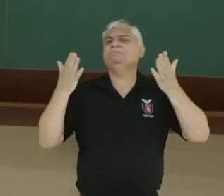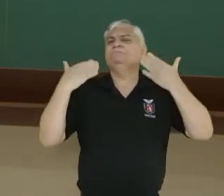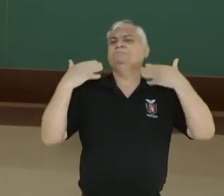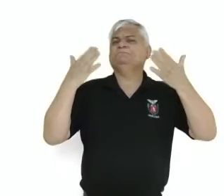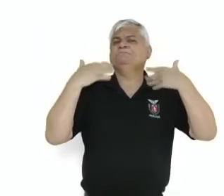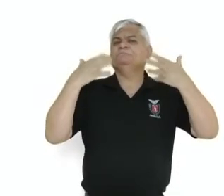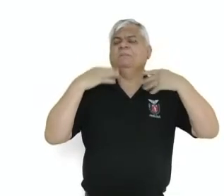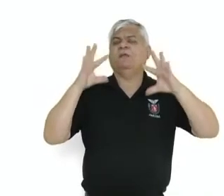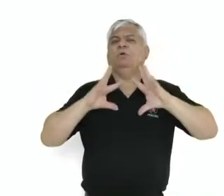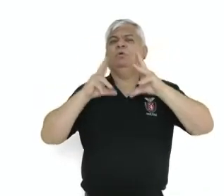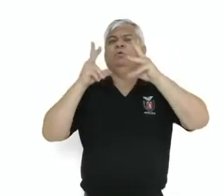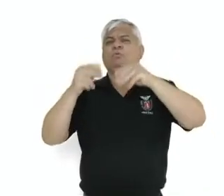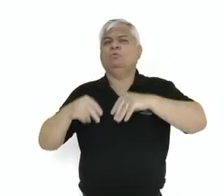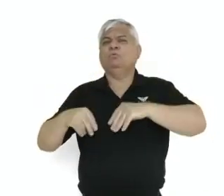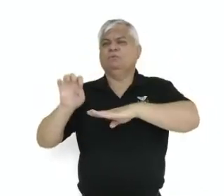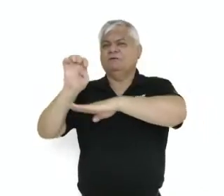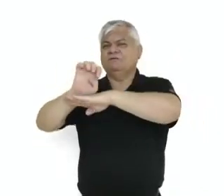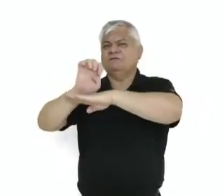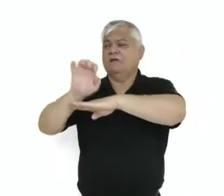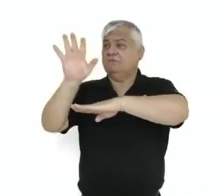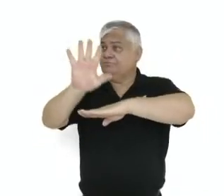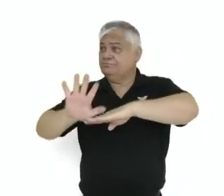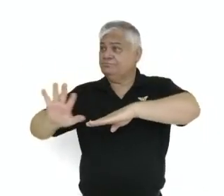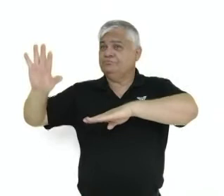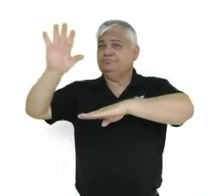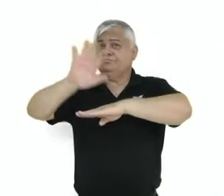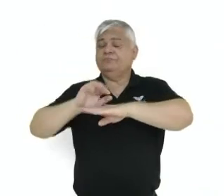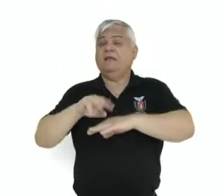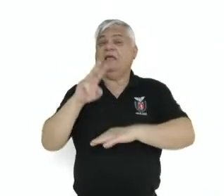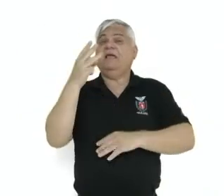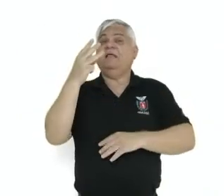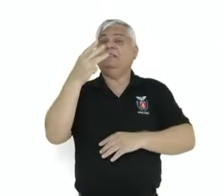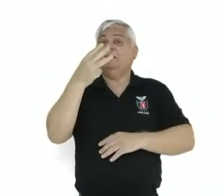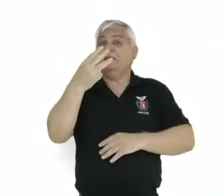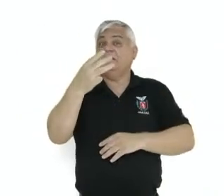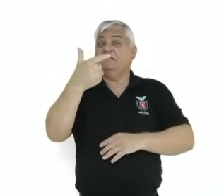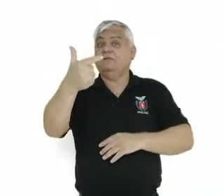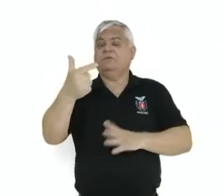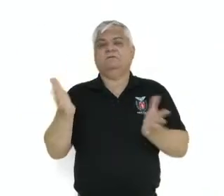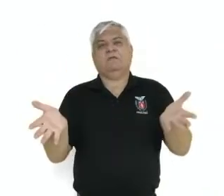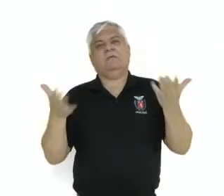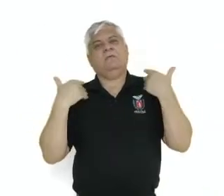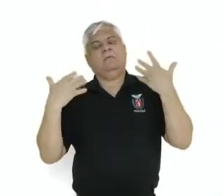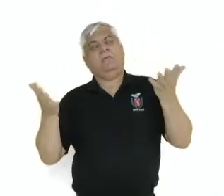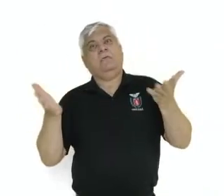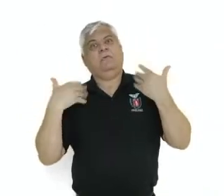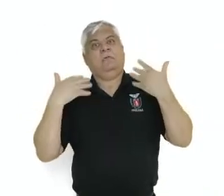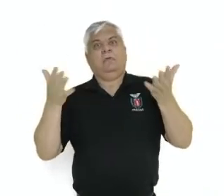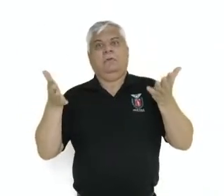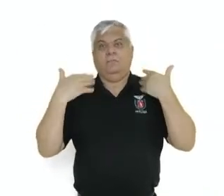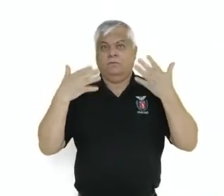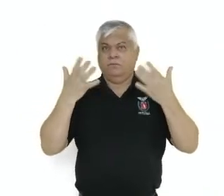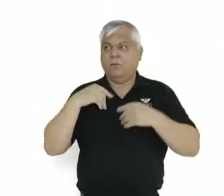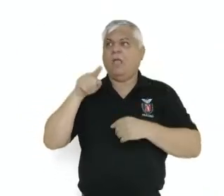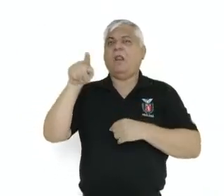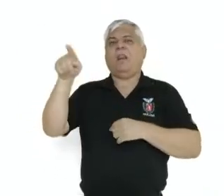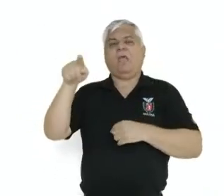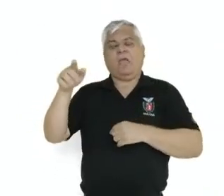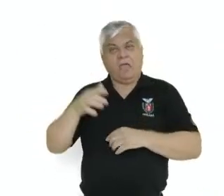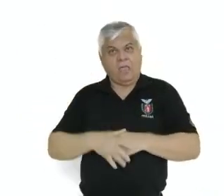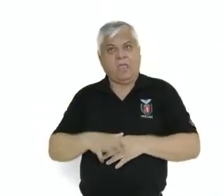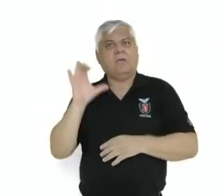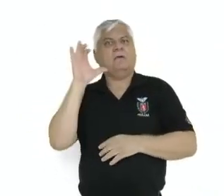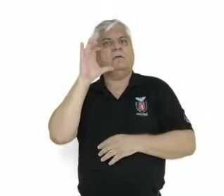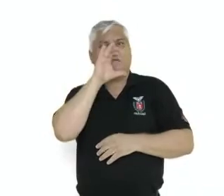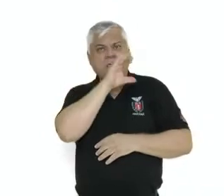os estados da região registram temperaturas de até 32 graus ali, né, Celsius. Então, é uma região